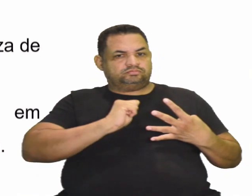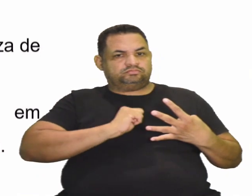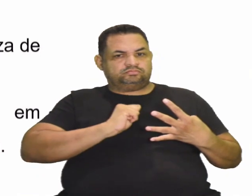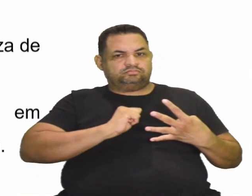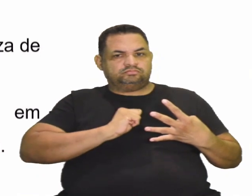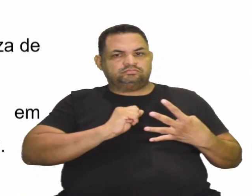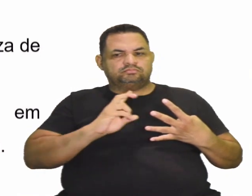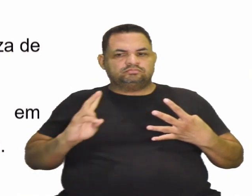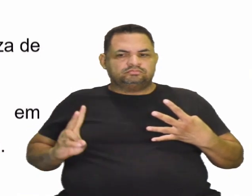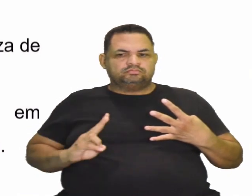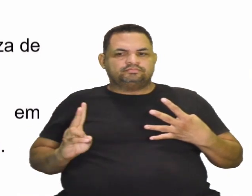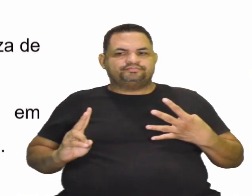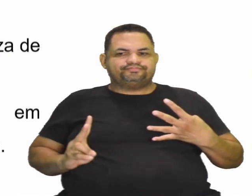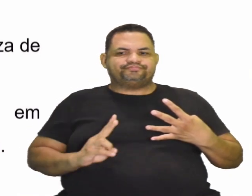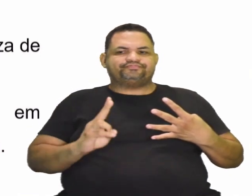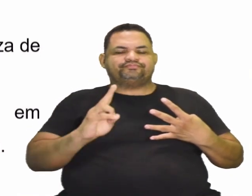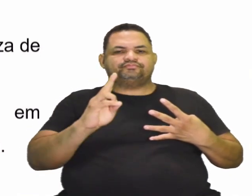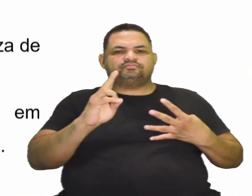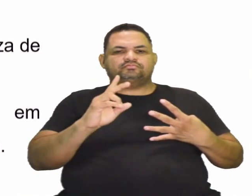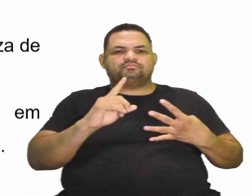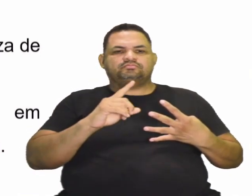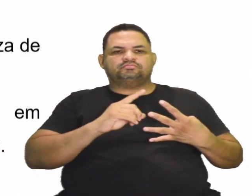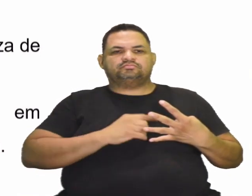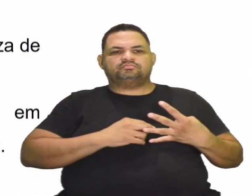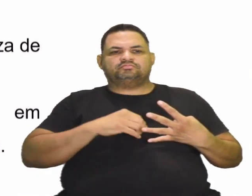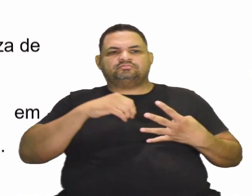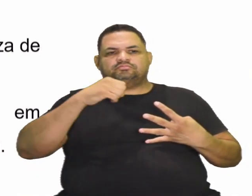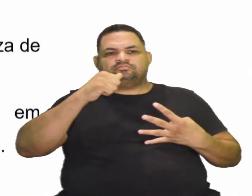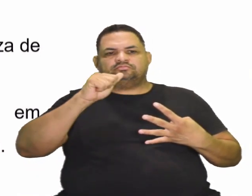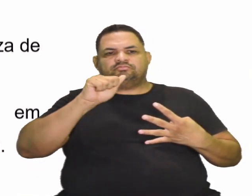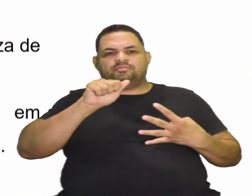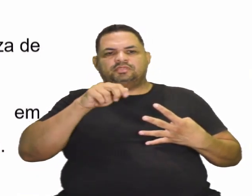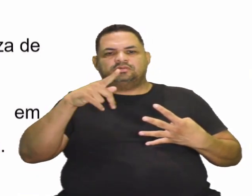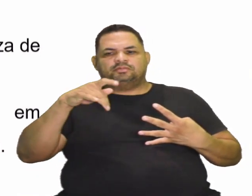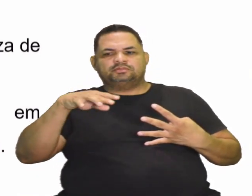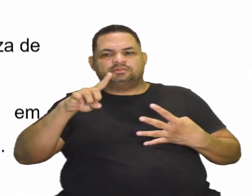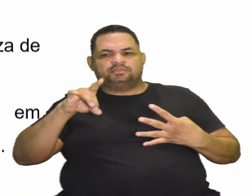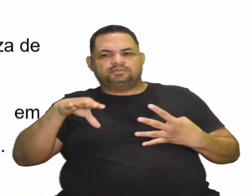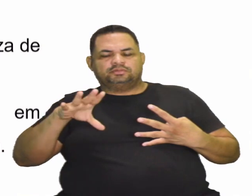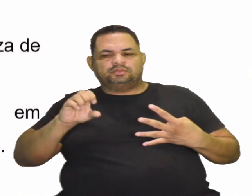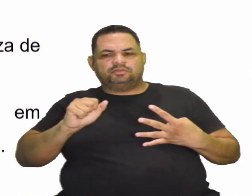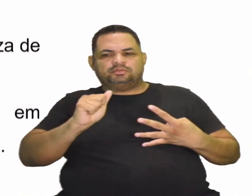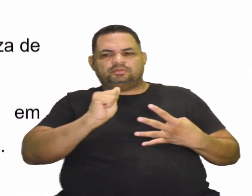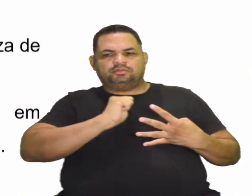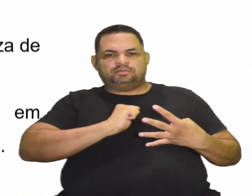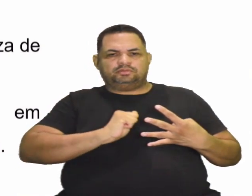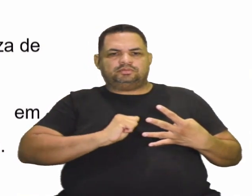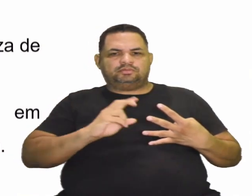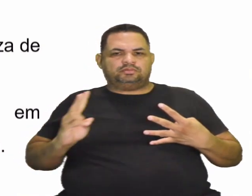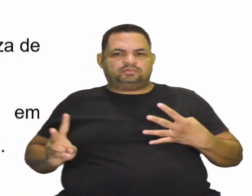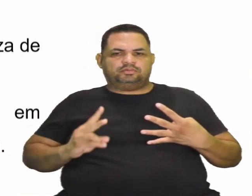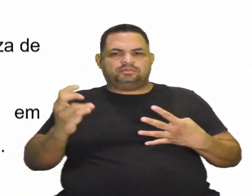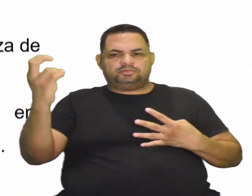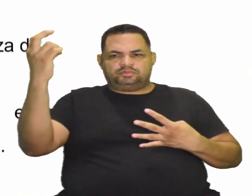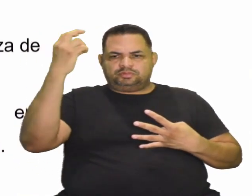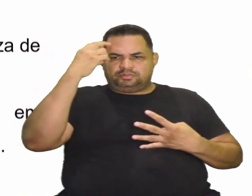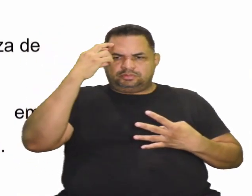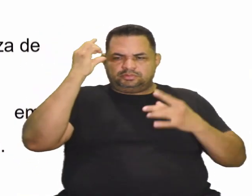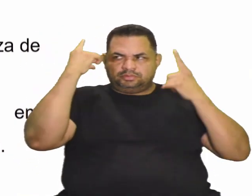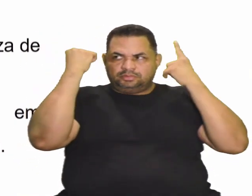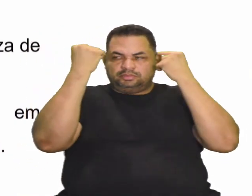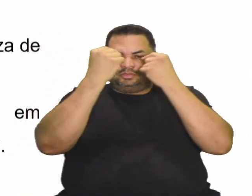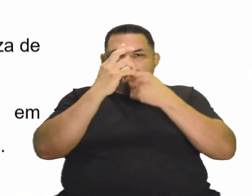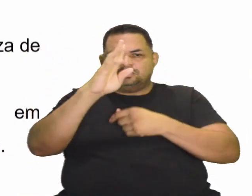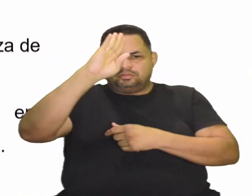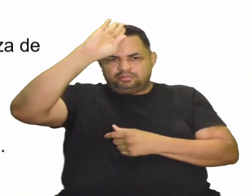Antropocentrismo, então, o renascimento cultural visava o antropocentrismo, que é a valorização da cultura greco-romana.